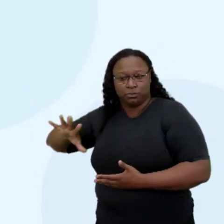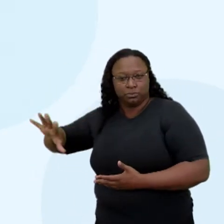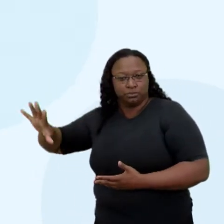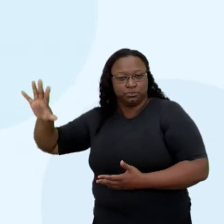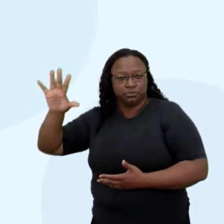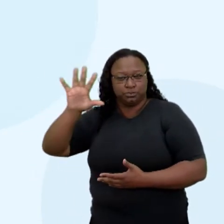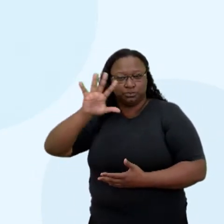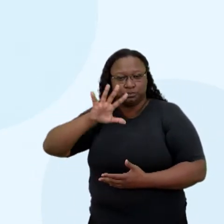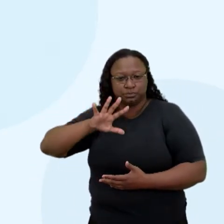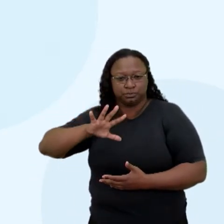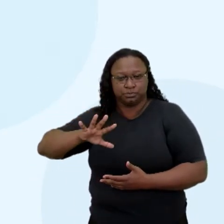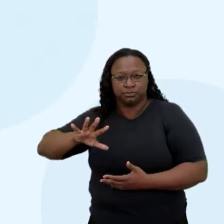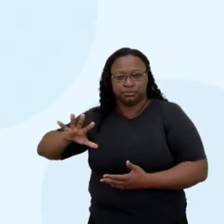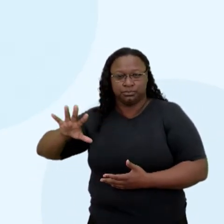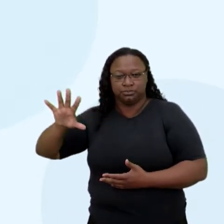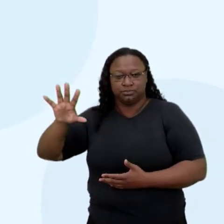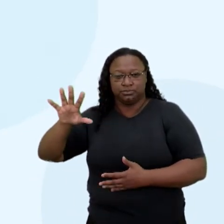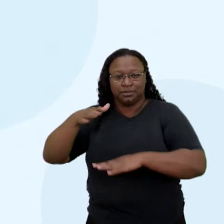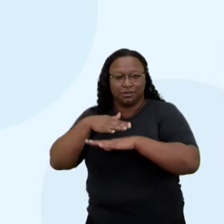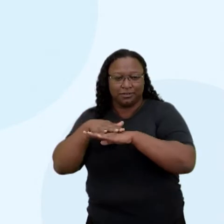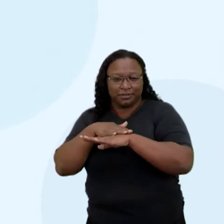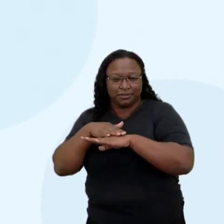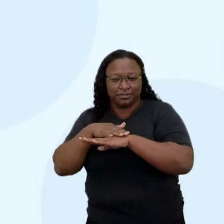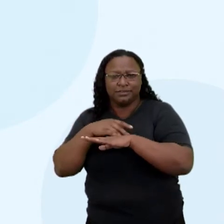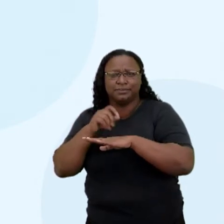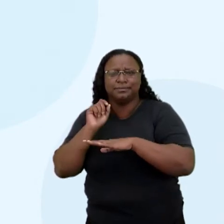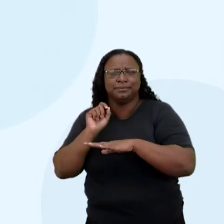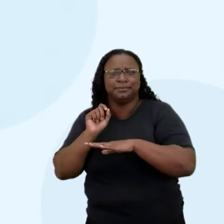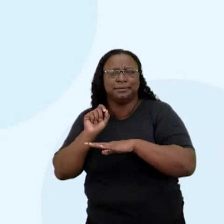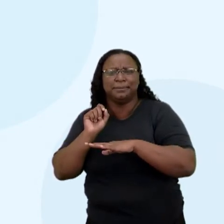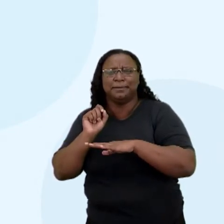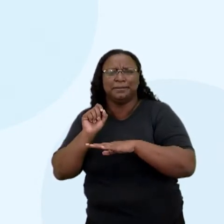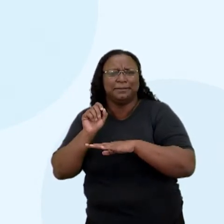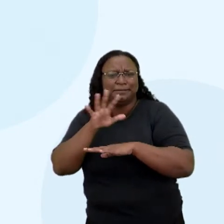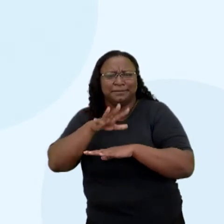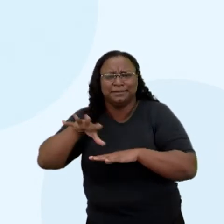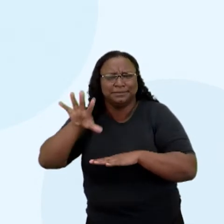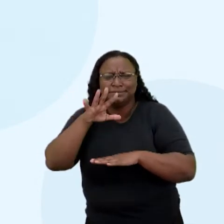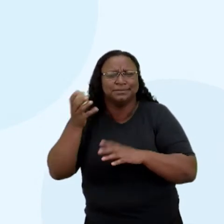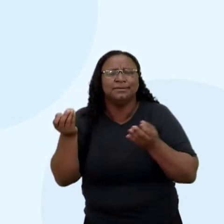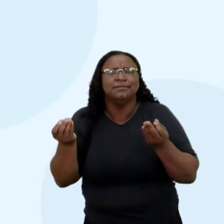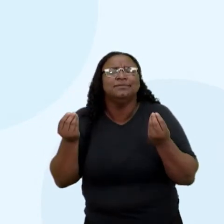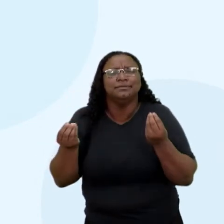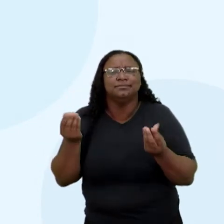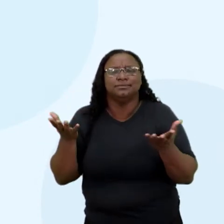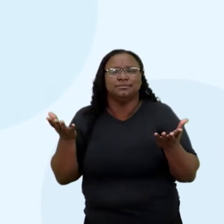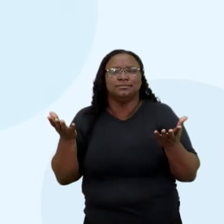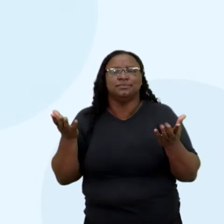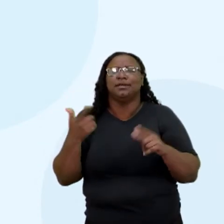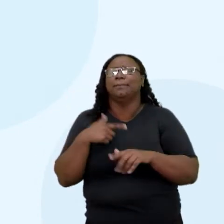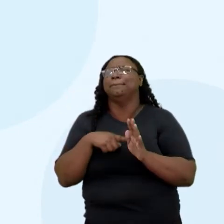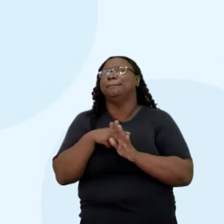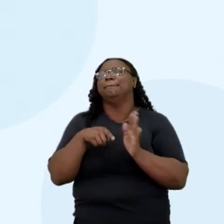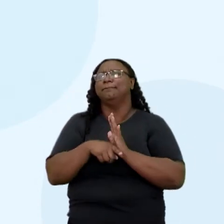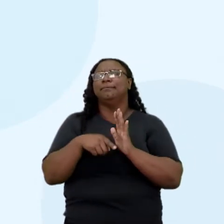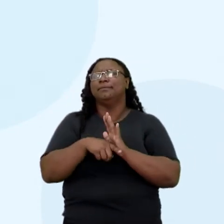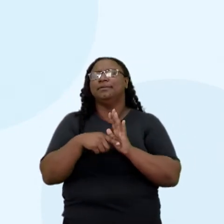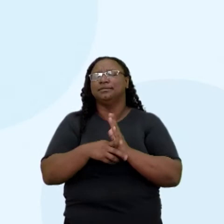né, que a gente vai conversar devagarinho com você. Para que existe fórmula, gente? Eu fui muito perguntado isso